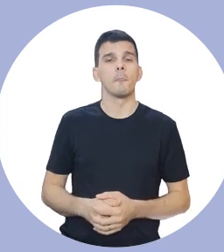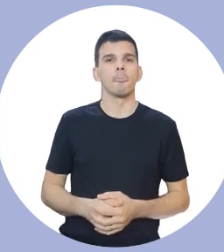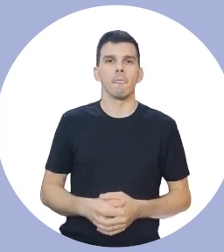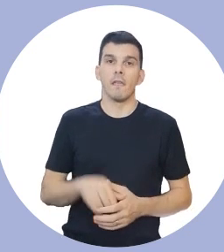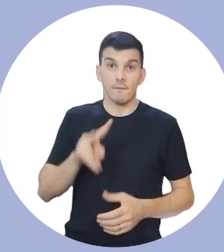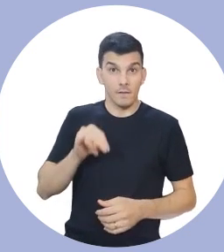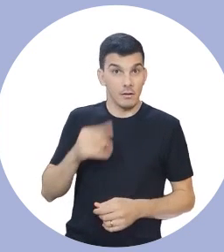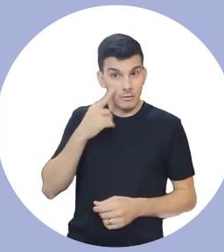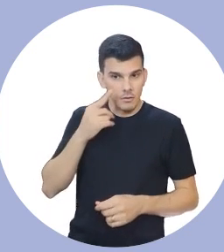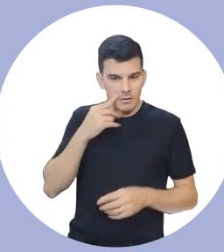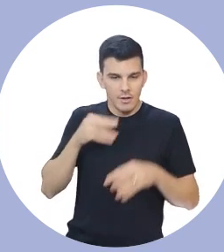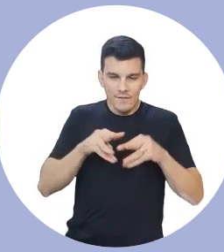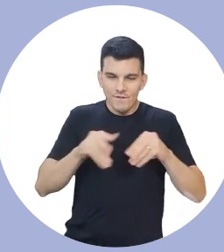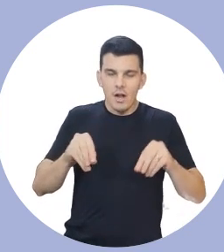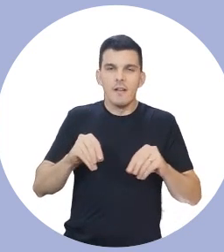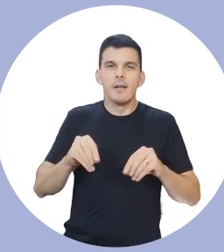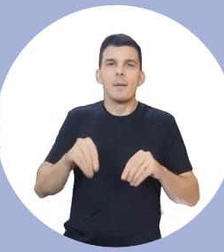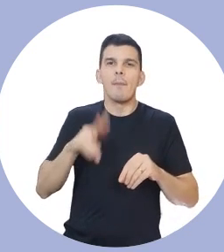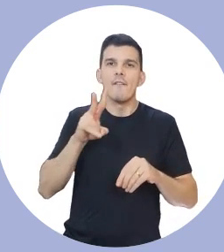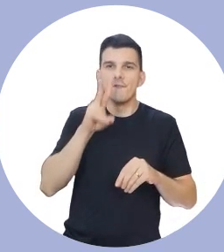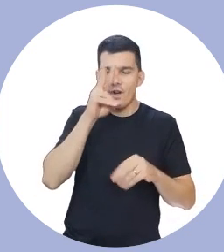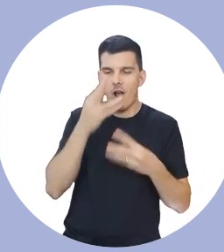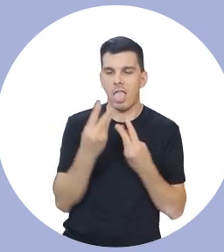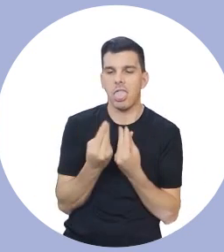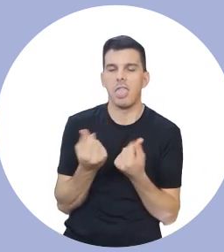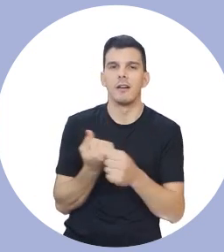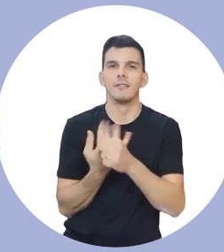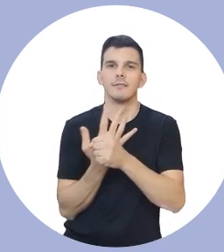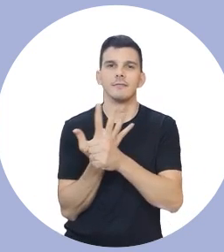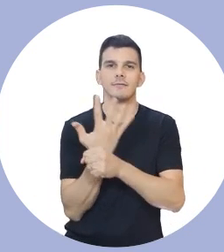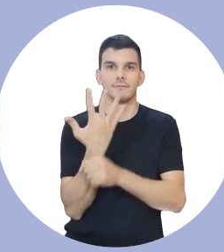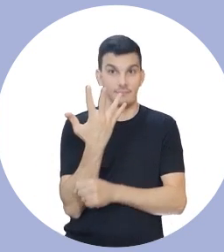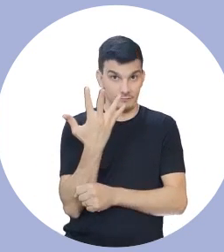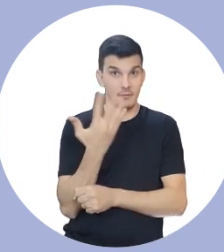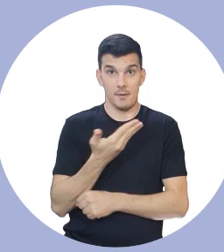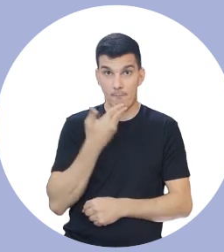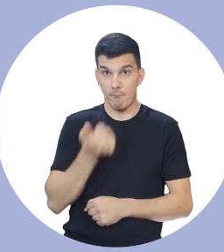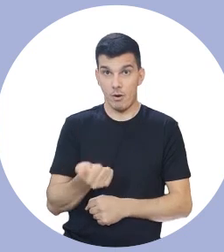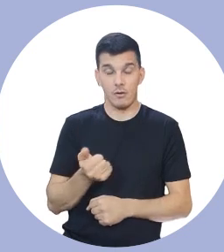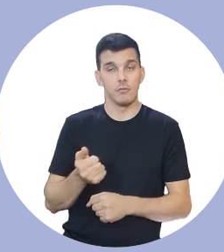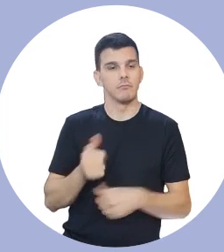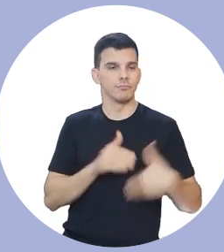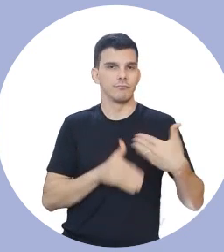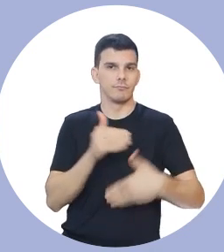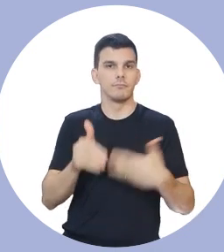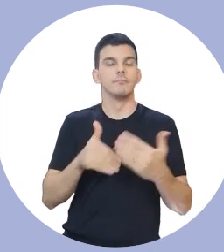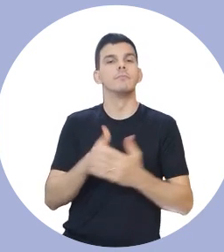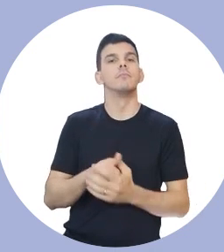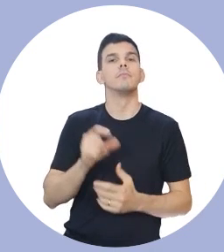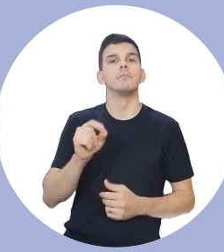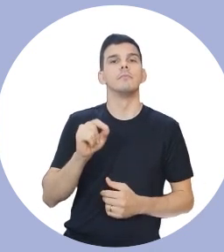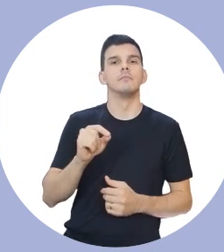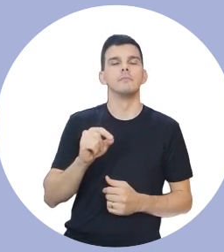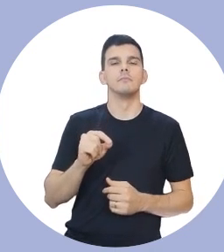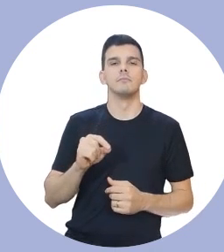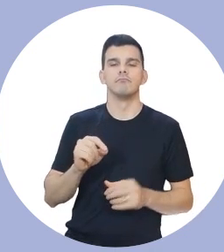solo, pessoal, você fertiliza o solo de matéria mais natural. Isso aumenta o processo de produção de forma